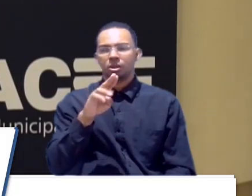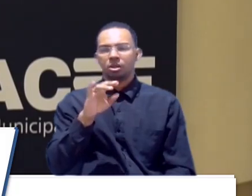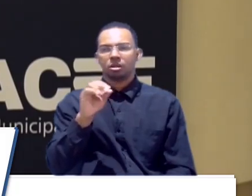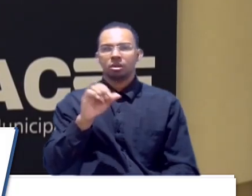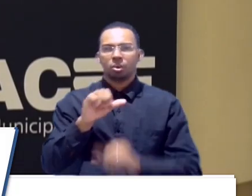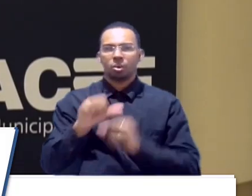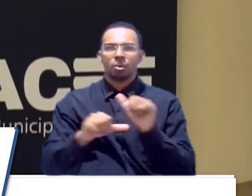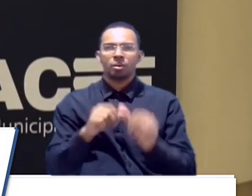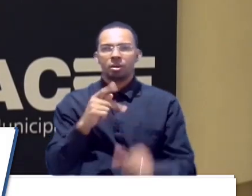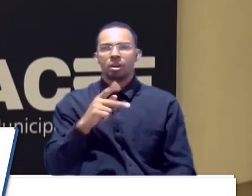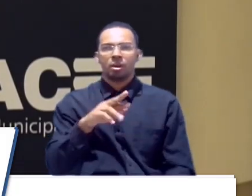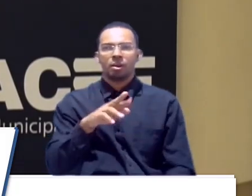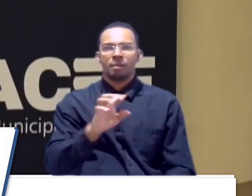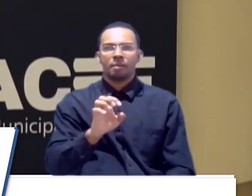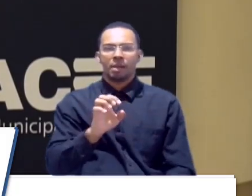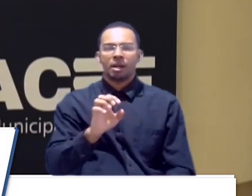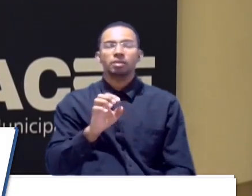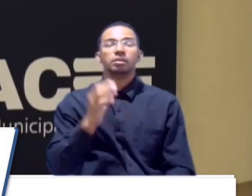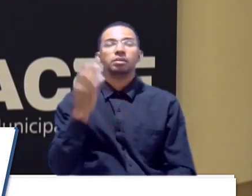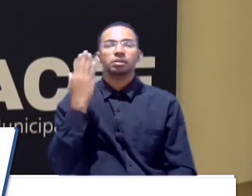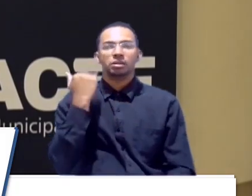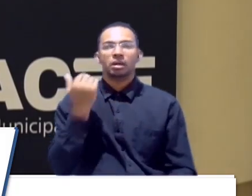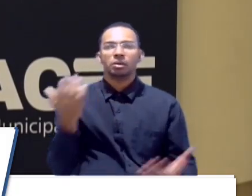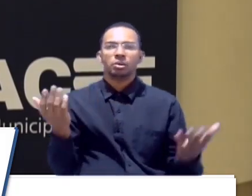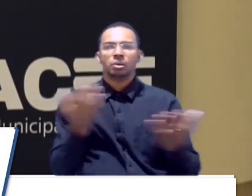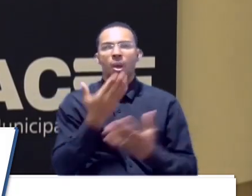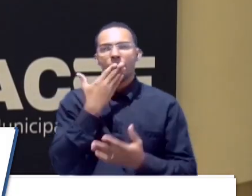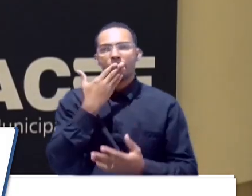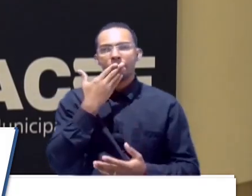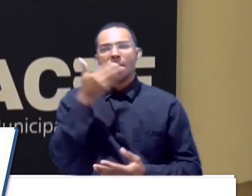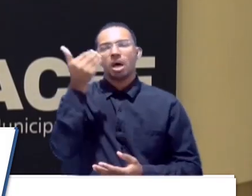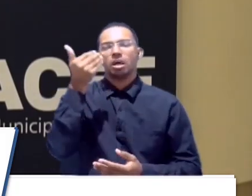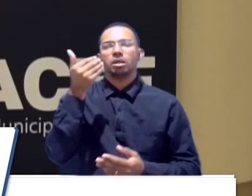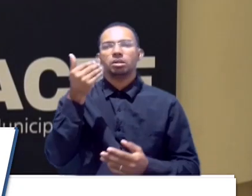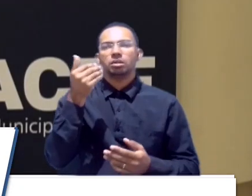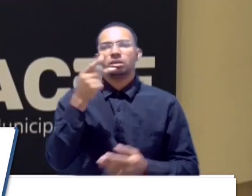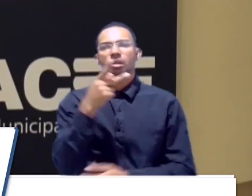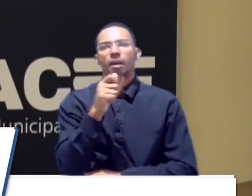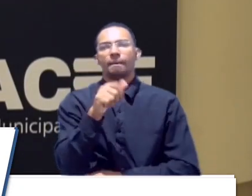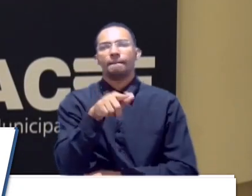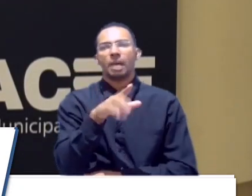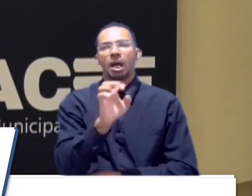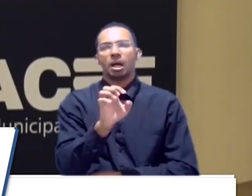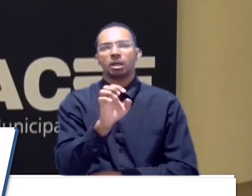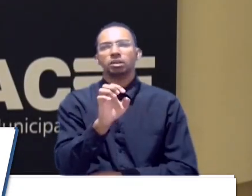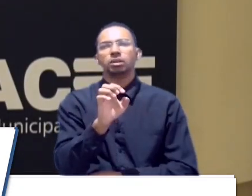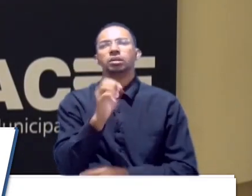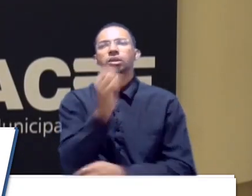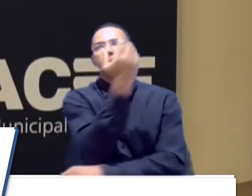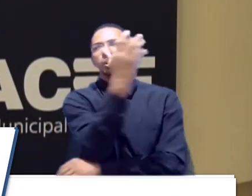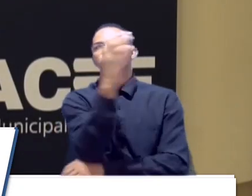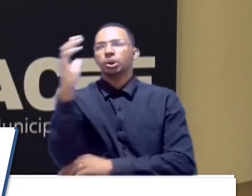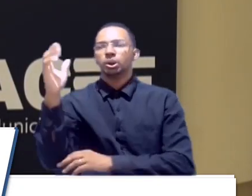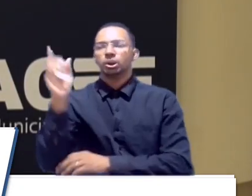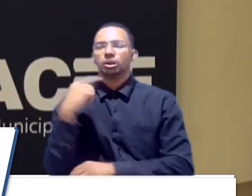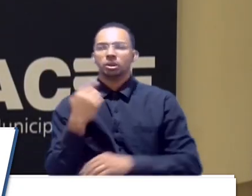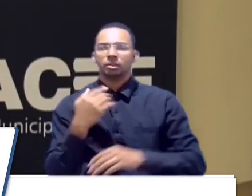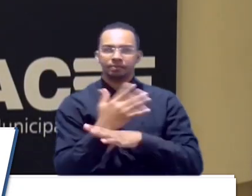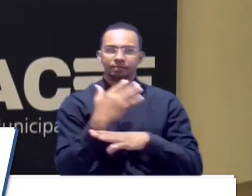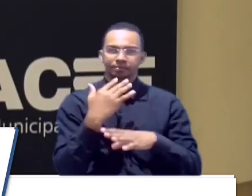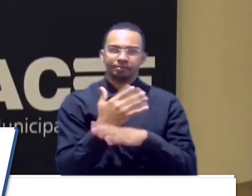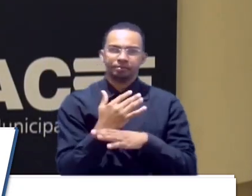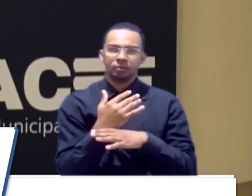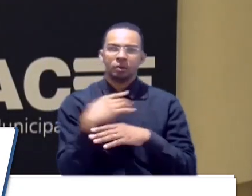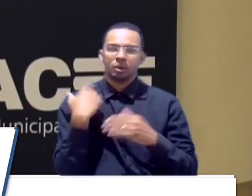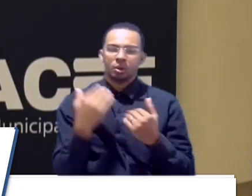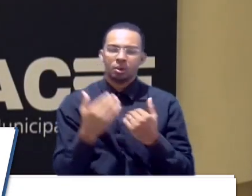virou, nós sabemos que hoje ele deve ser um dos melhores parques da nossa cidade. E a gente inicia